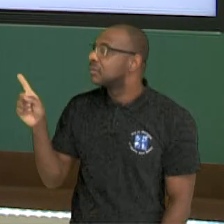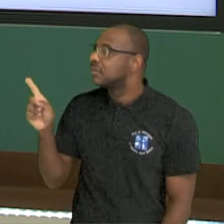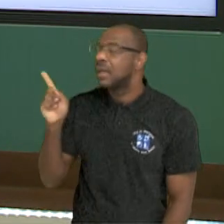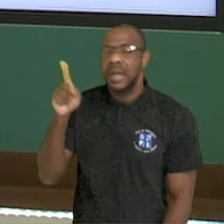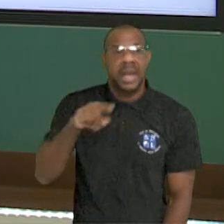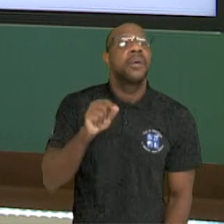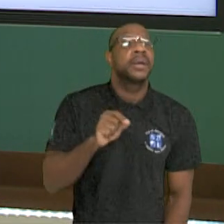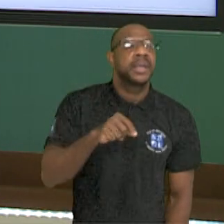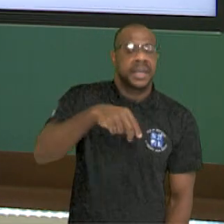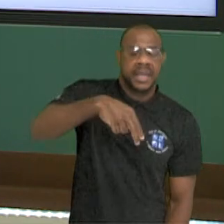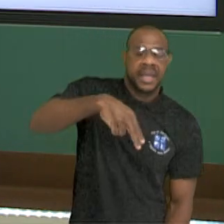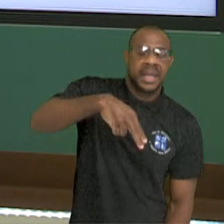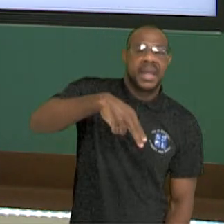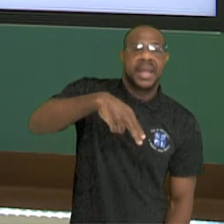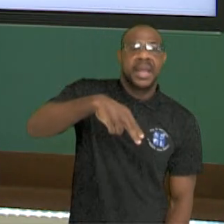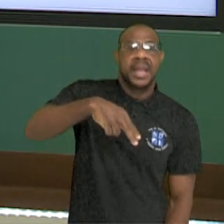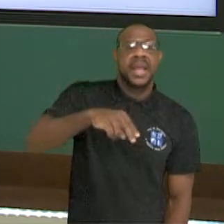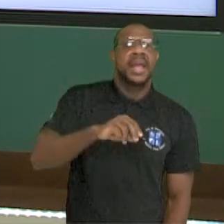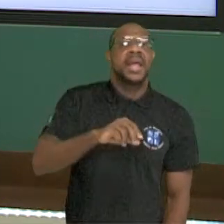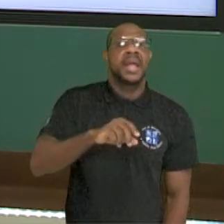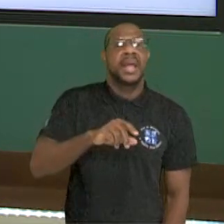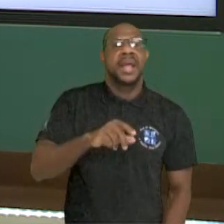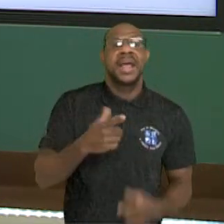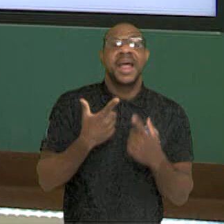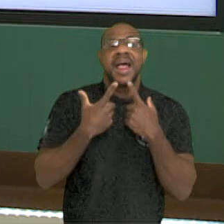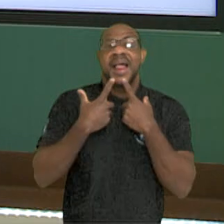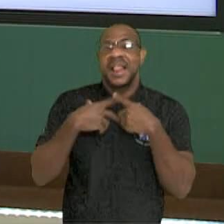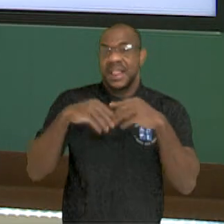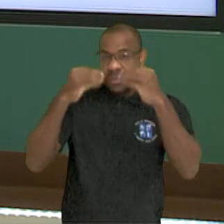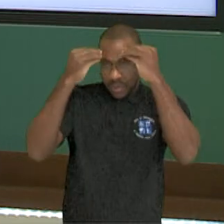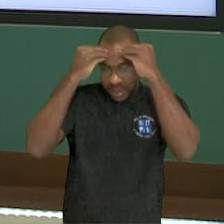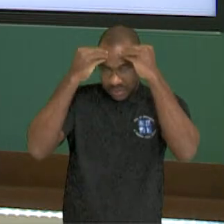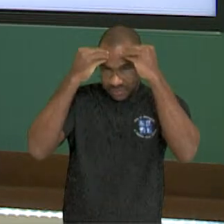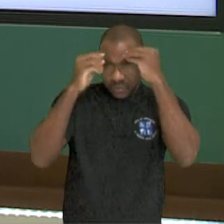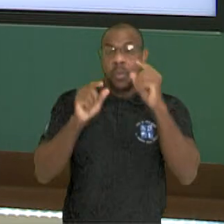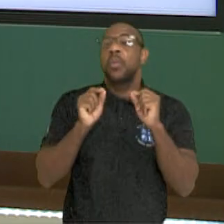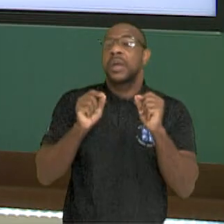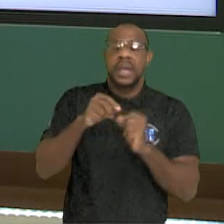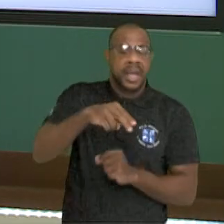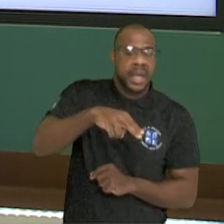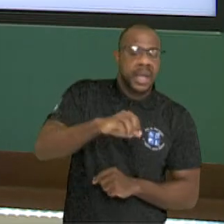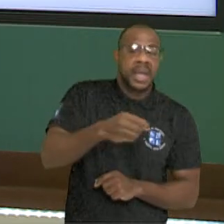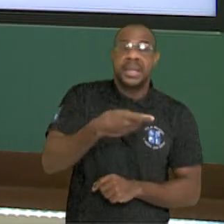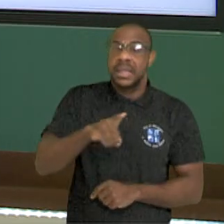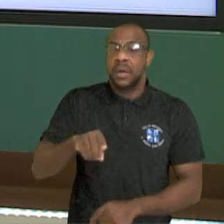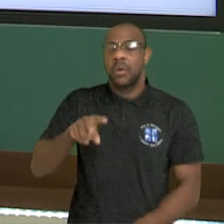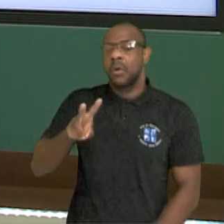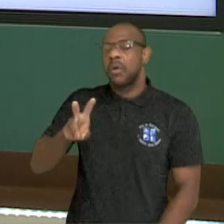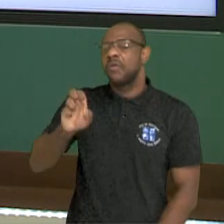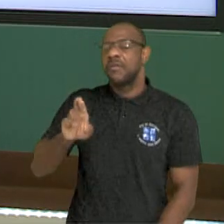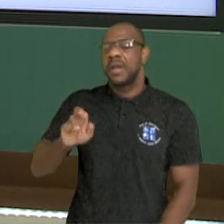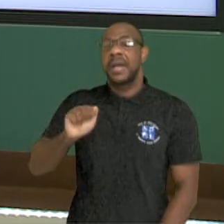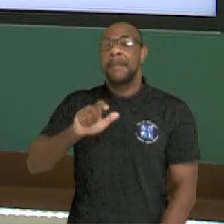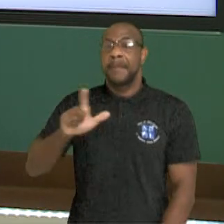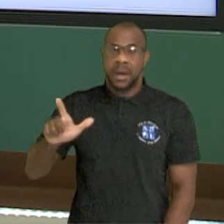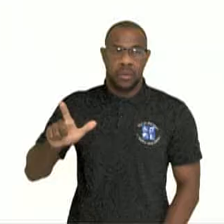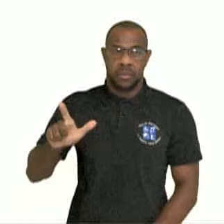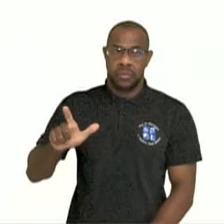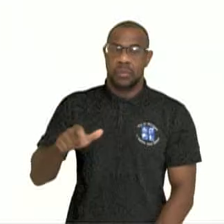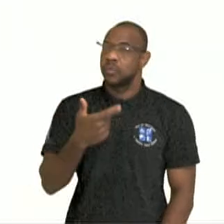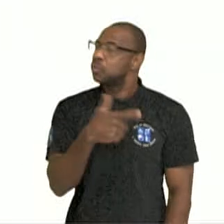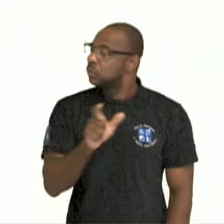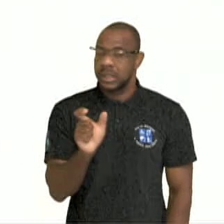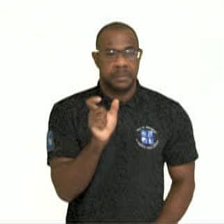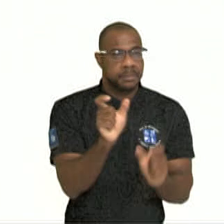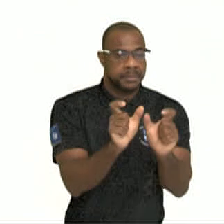linguagem não verbal, né? Linguagem verbal é quando eu tenho escrita, palavras, certo? Então, aqui, ó, ele utilizou